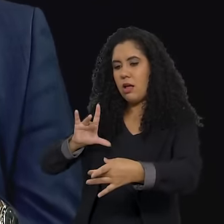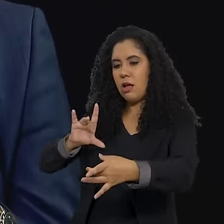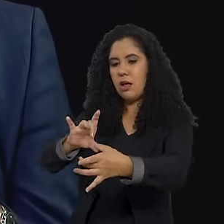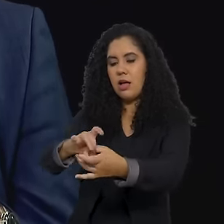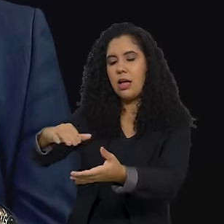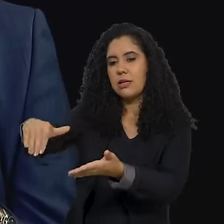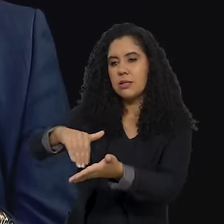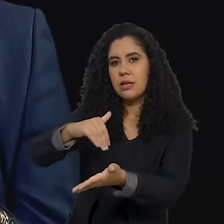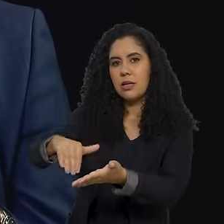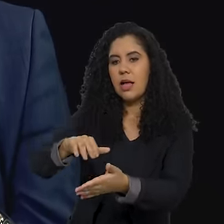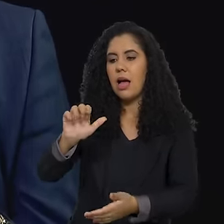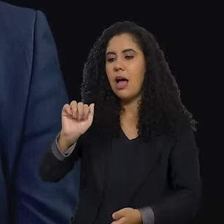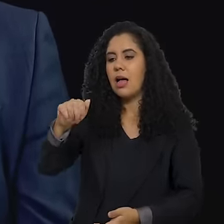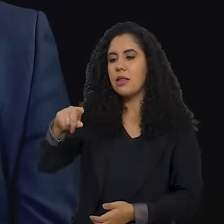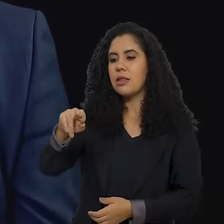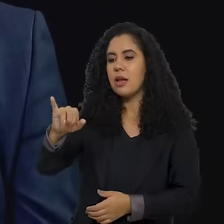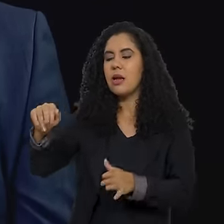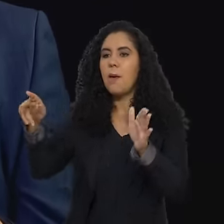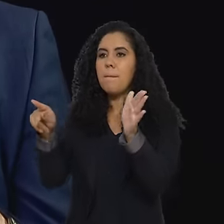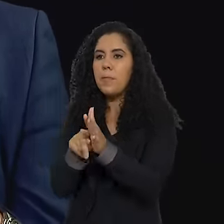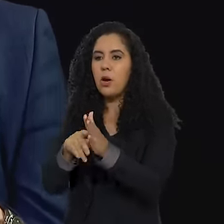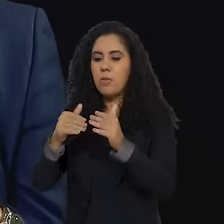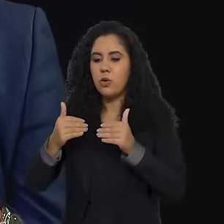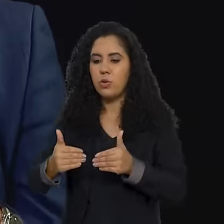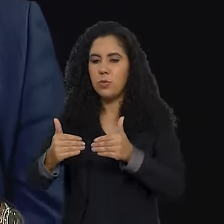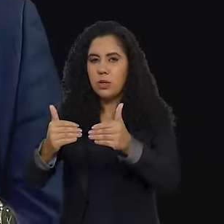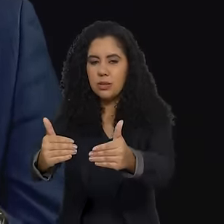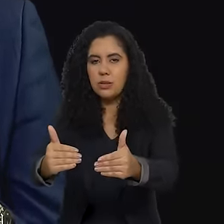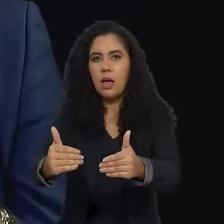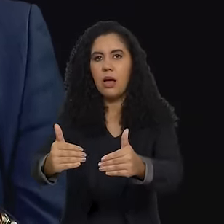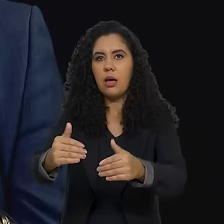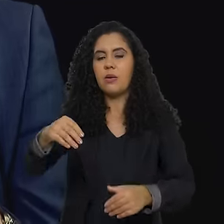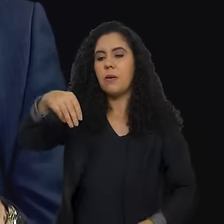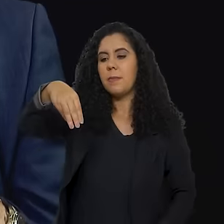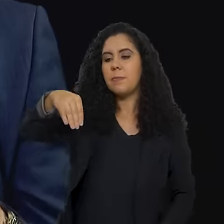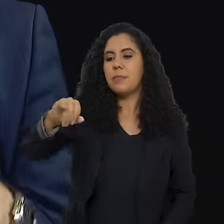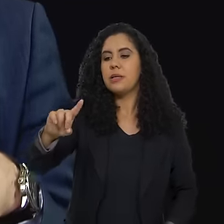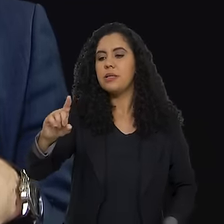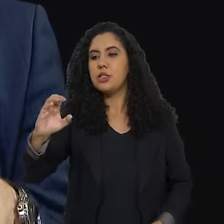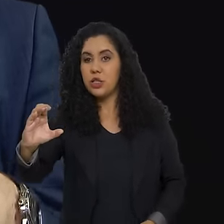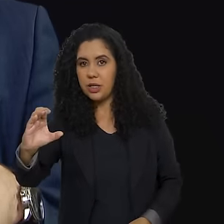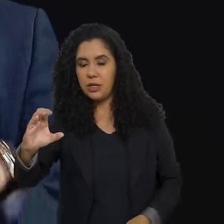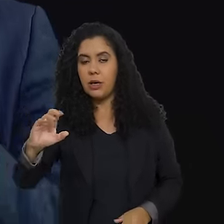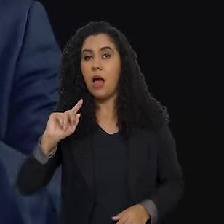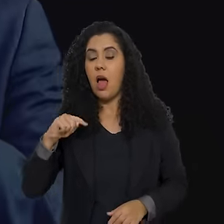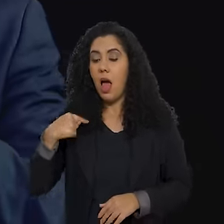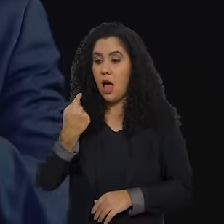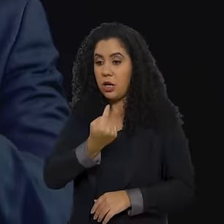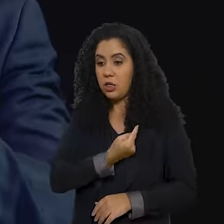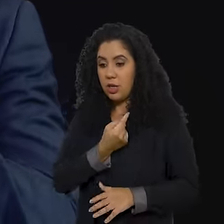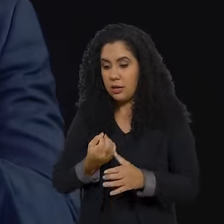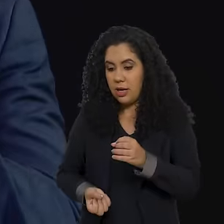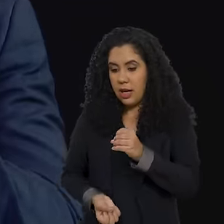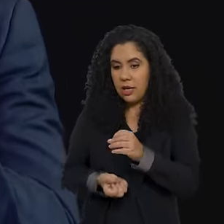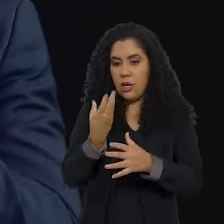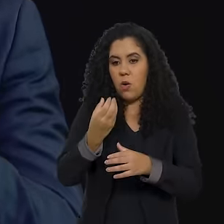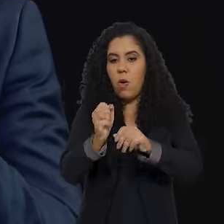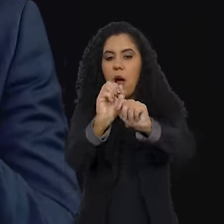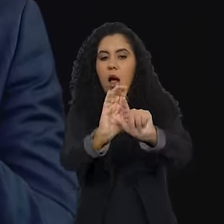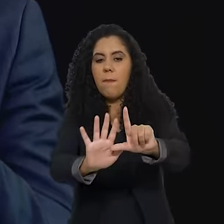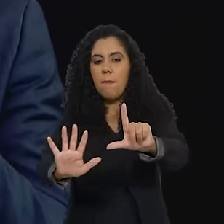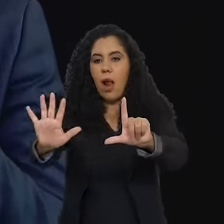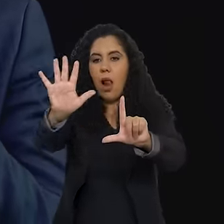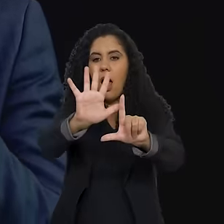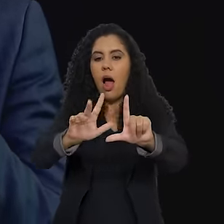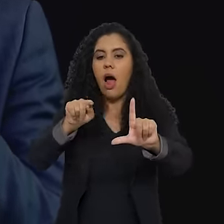com a secretária Andréa Macera, do MIDIC. A gente está construindo, nesse momento, uma